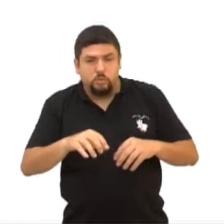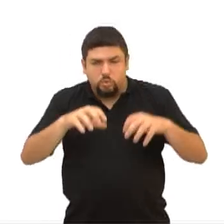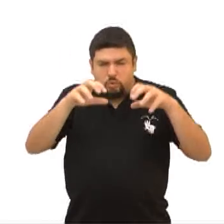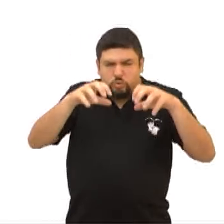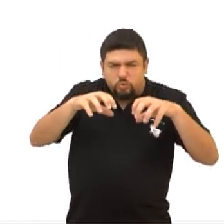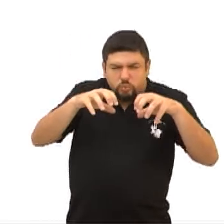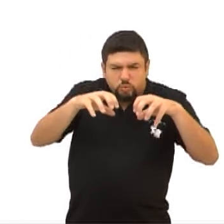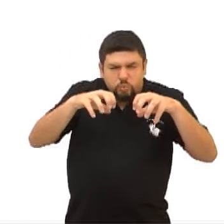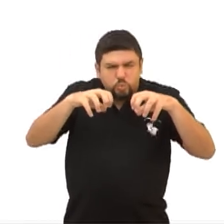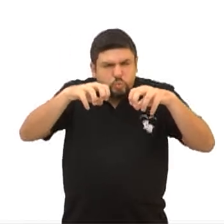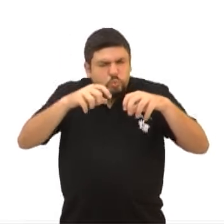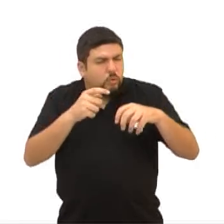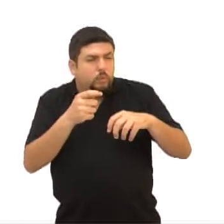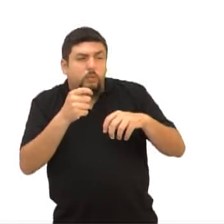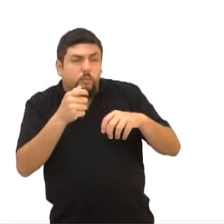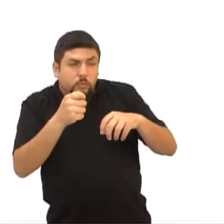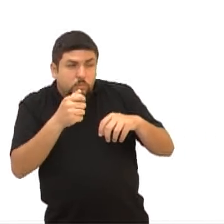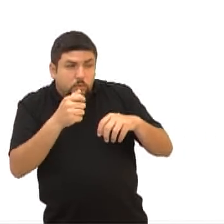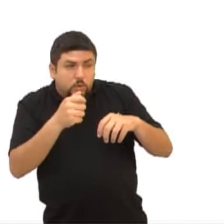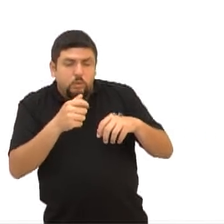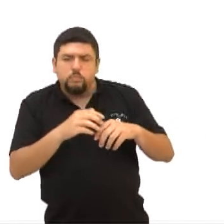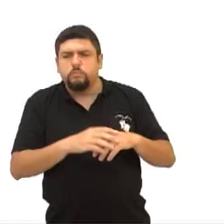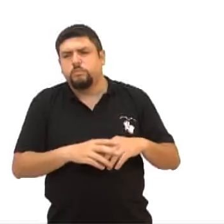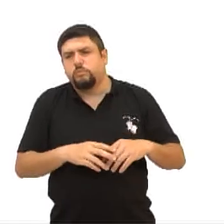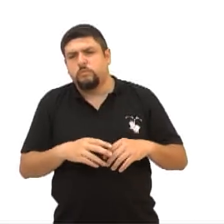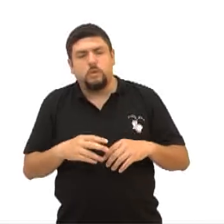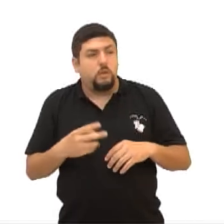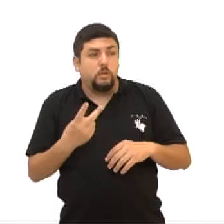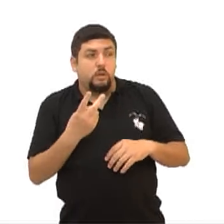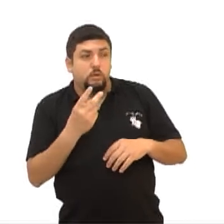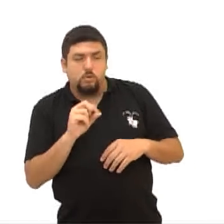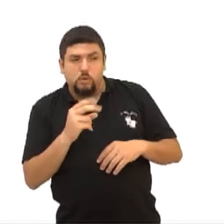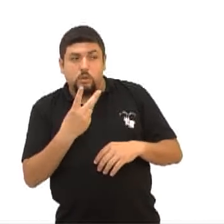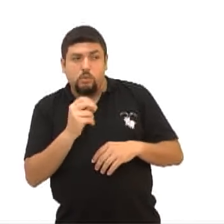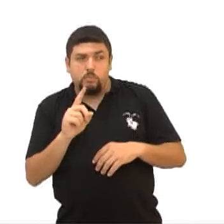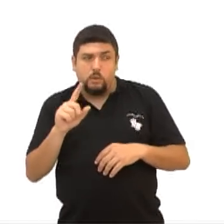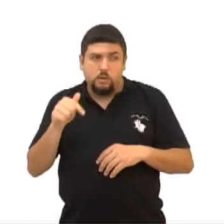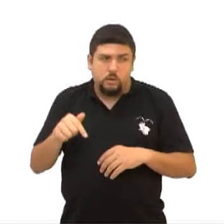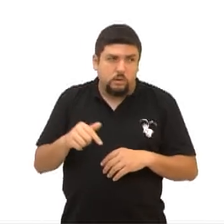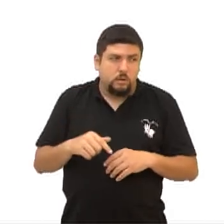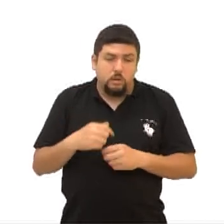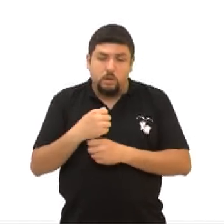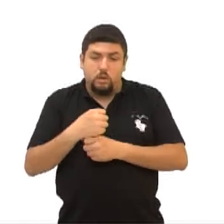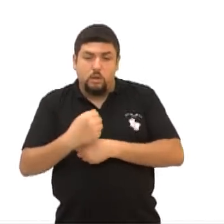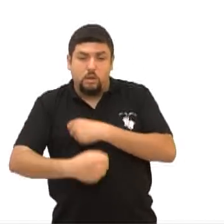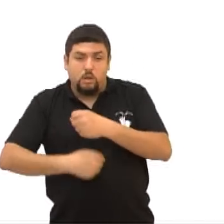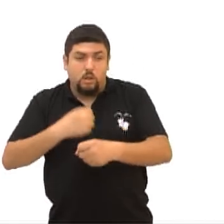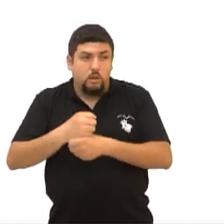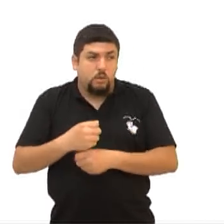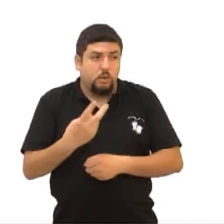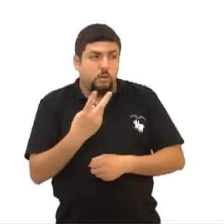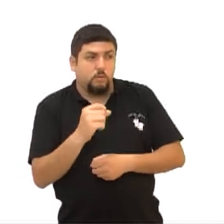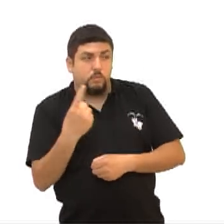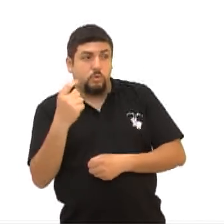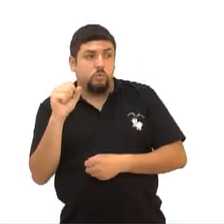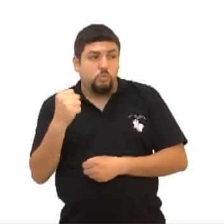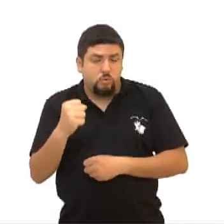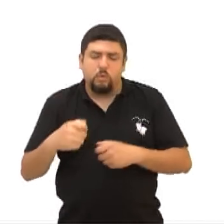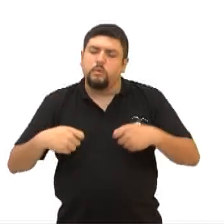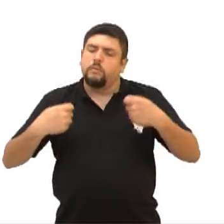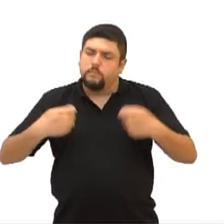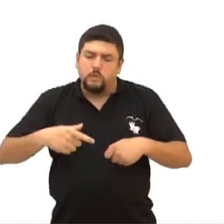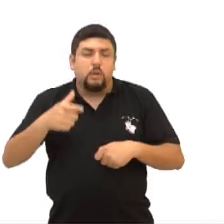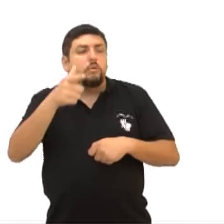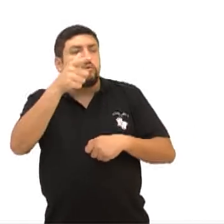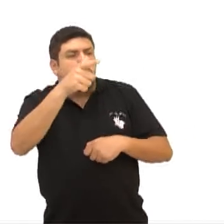chuvosa ruim, em 2017, em 2018, a gente vai precisar de